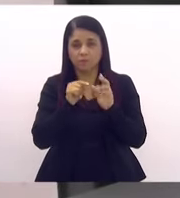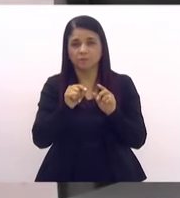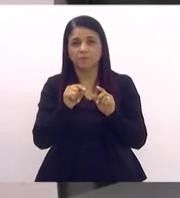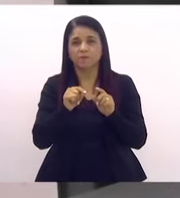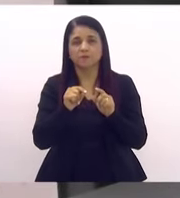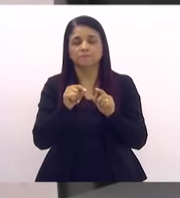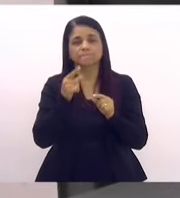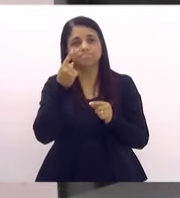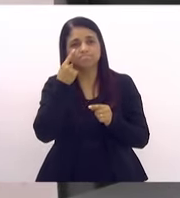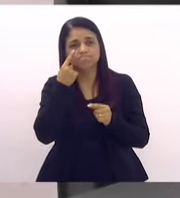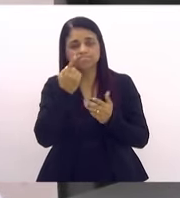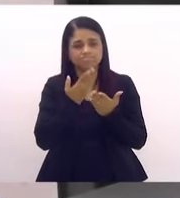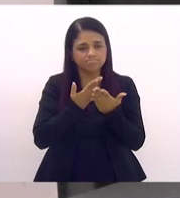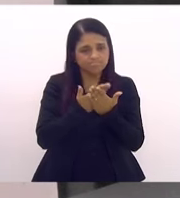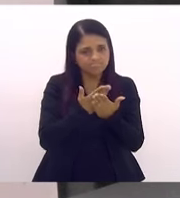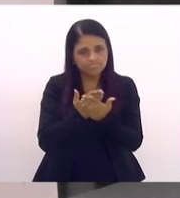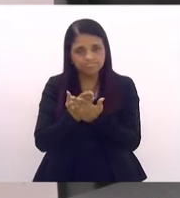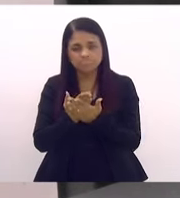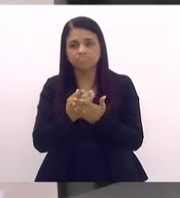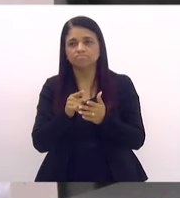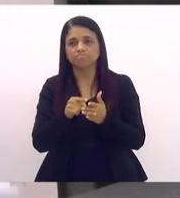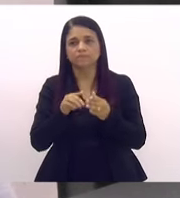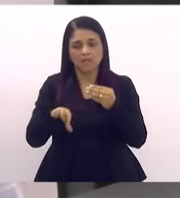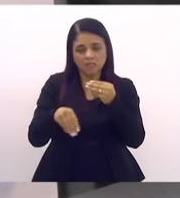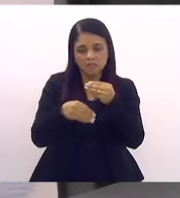poder apreciar essa eventual anexação